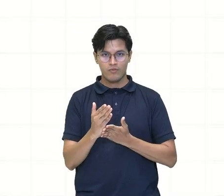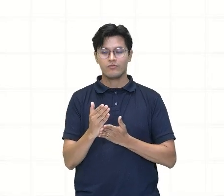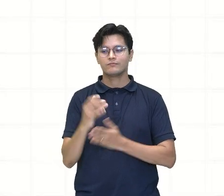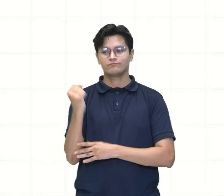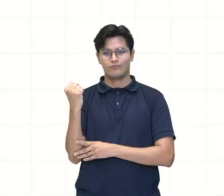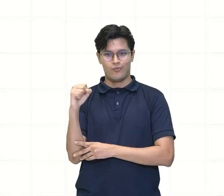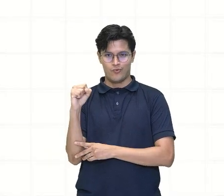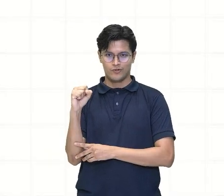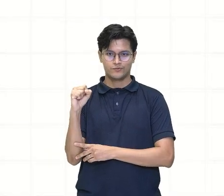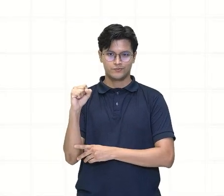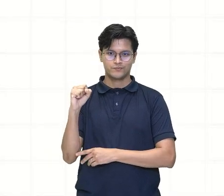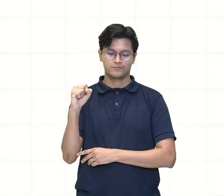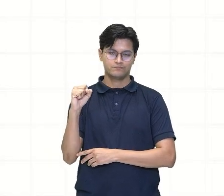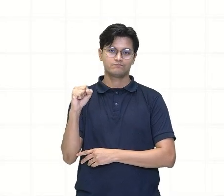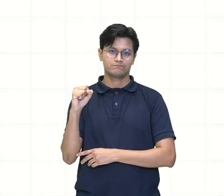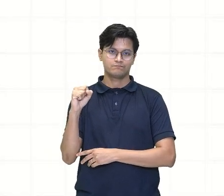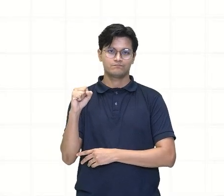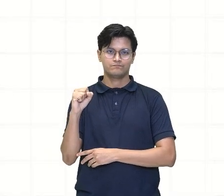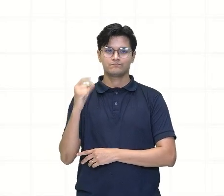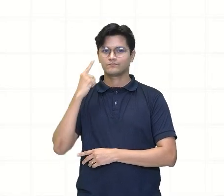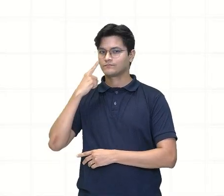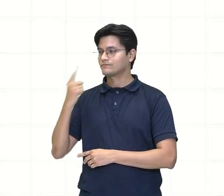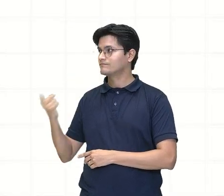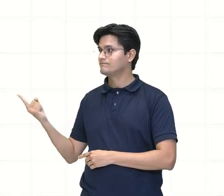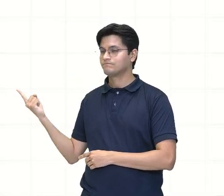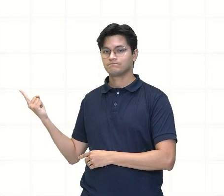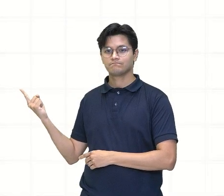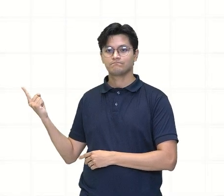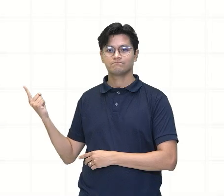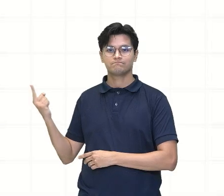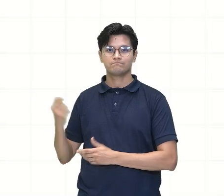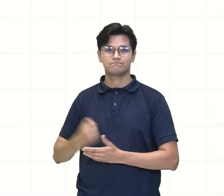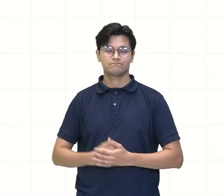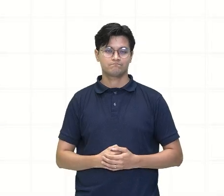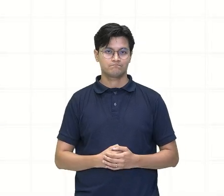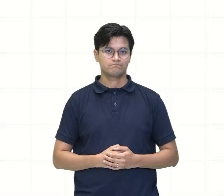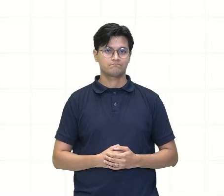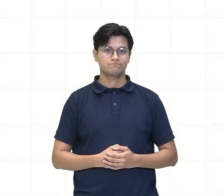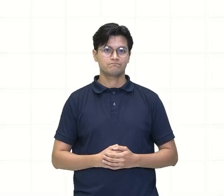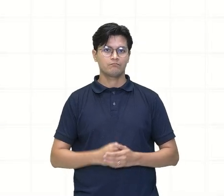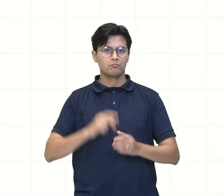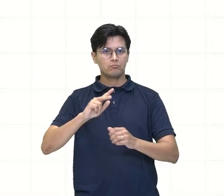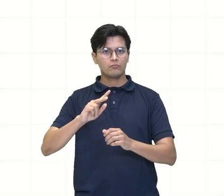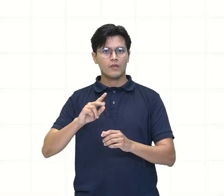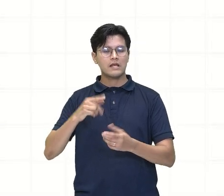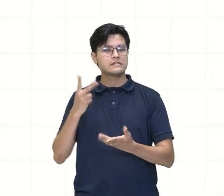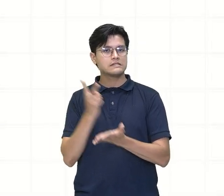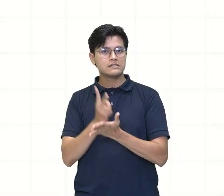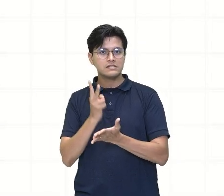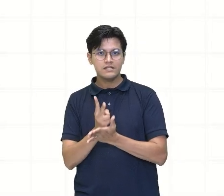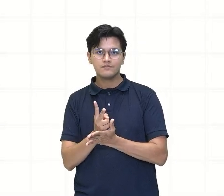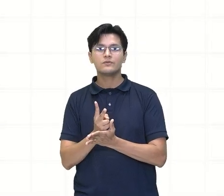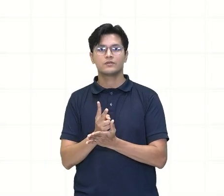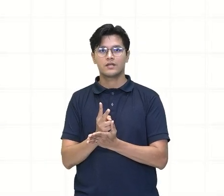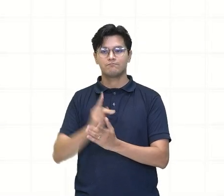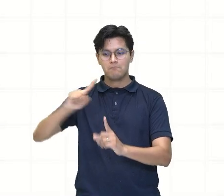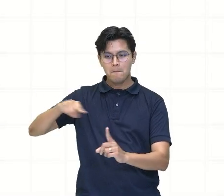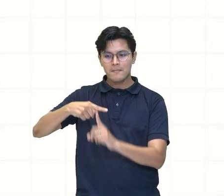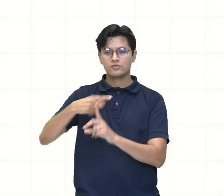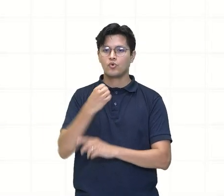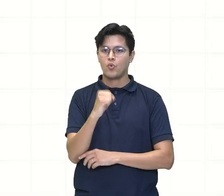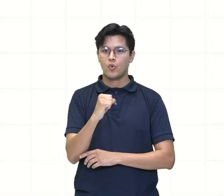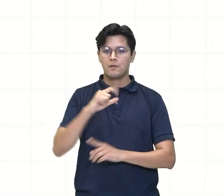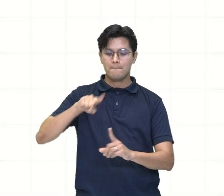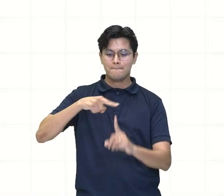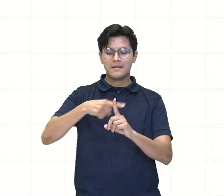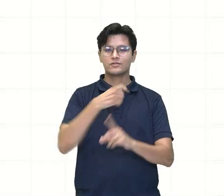8. E agora a gente vai fazendo o quê? A gente vai somando 8 sempre ao número que a gente for achando. Então vamos lá.